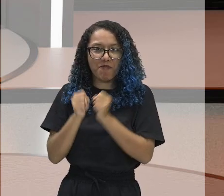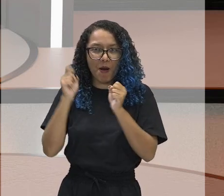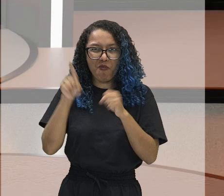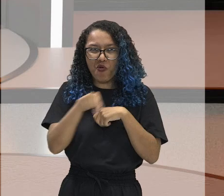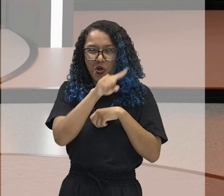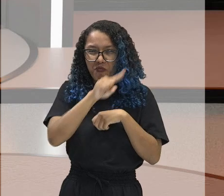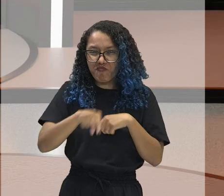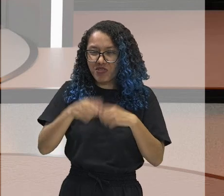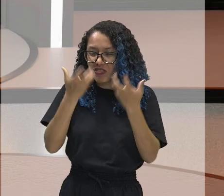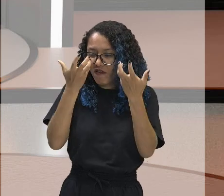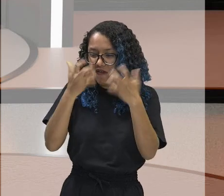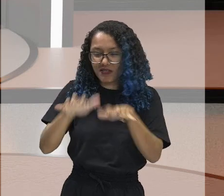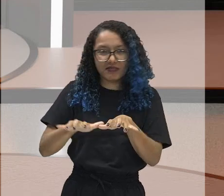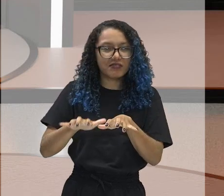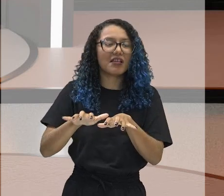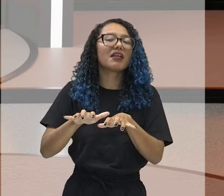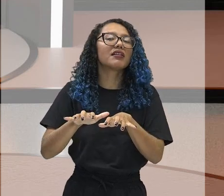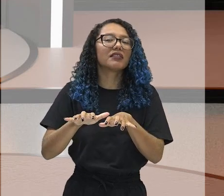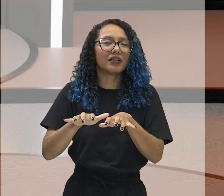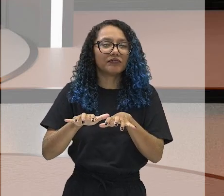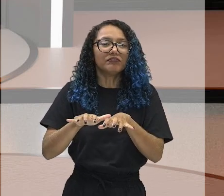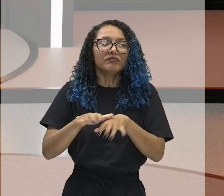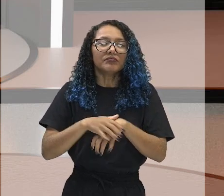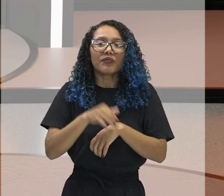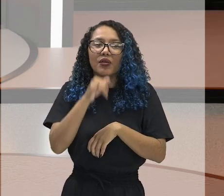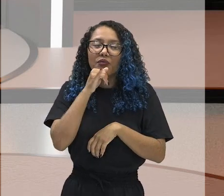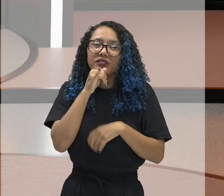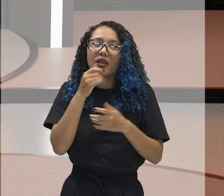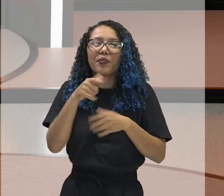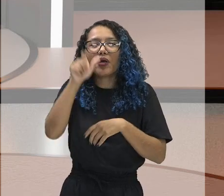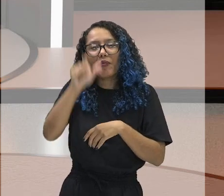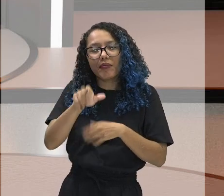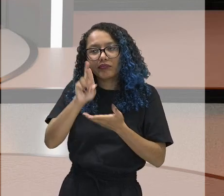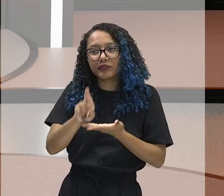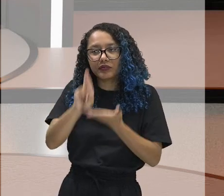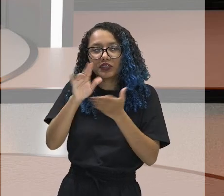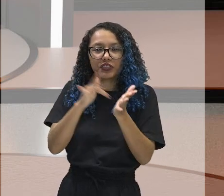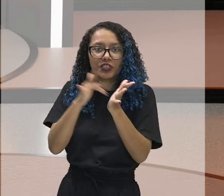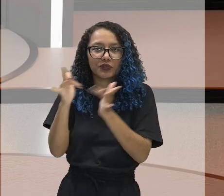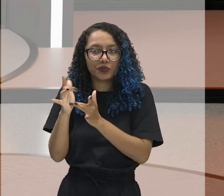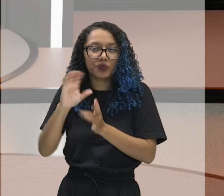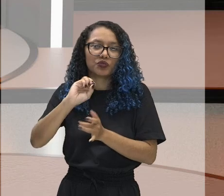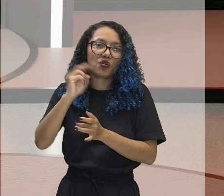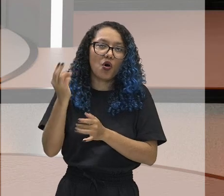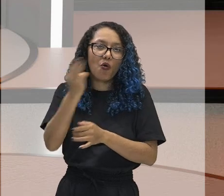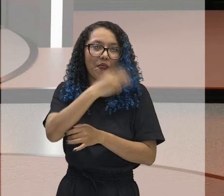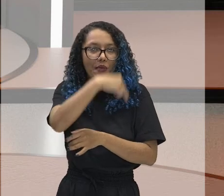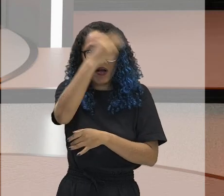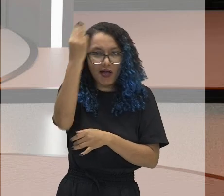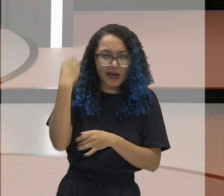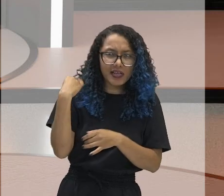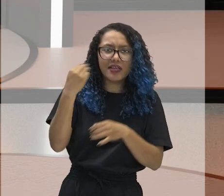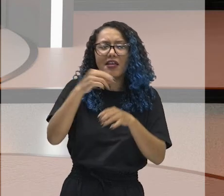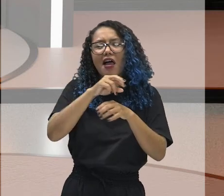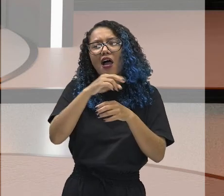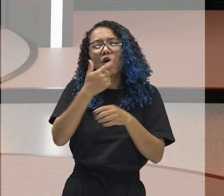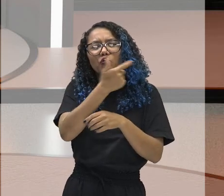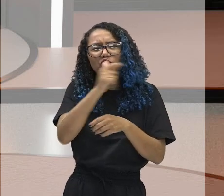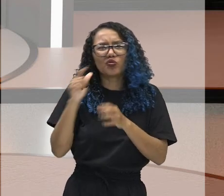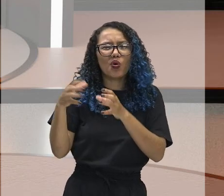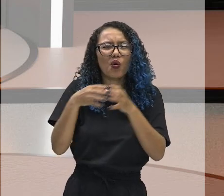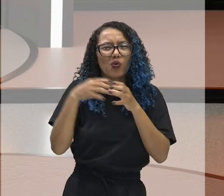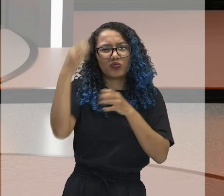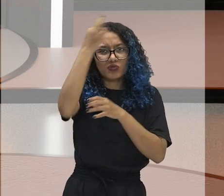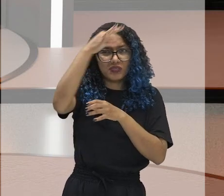para representação tanto do próprio Jesus Cristo, como da Virgem Maria e também dos santos. É importante